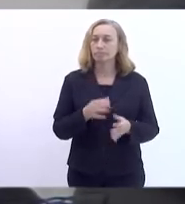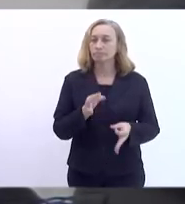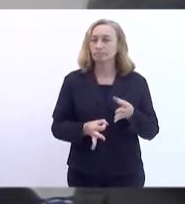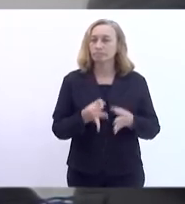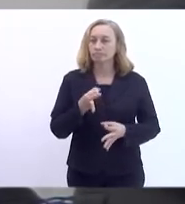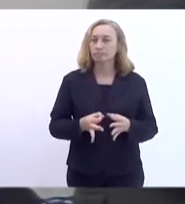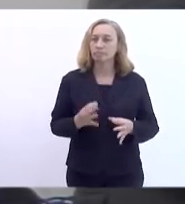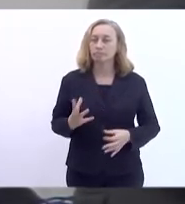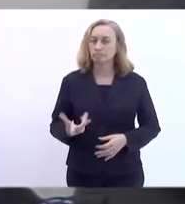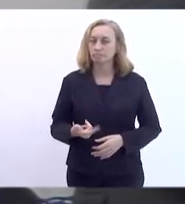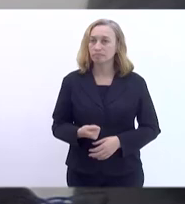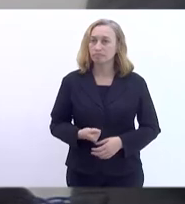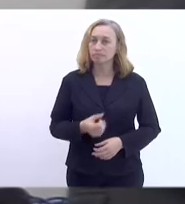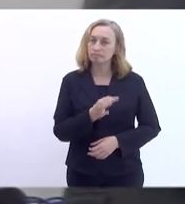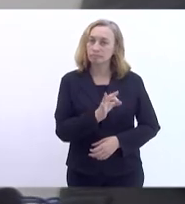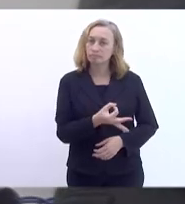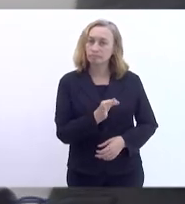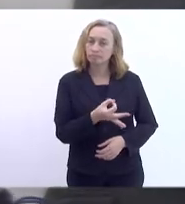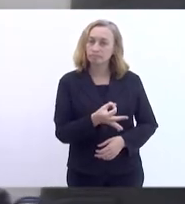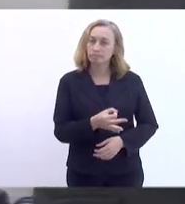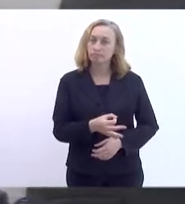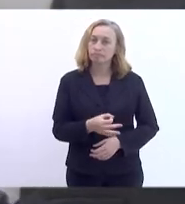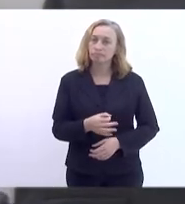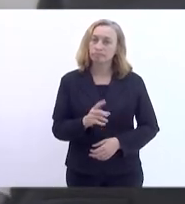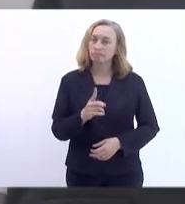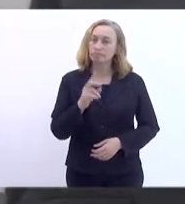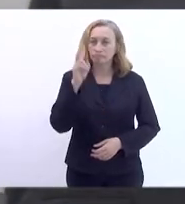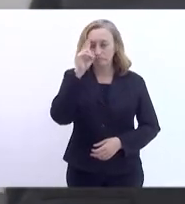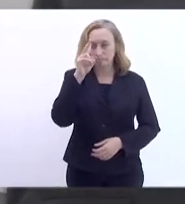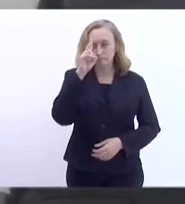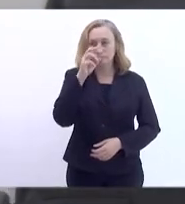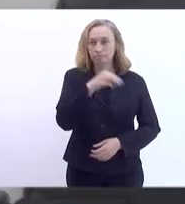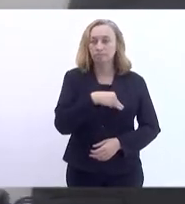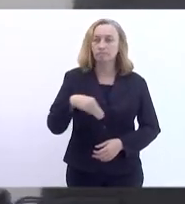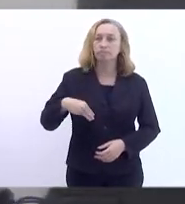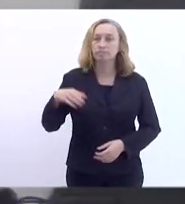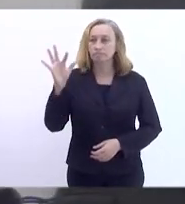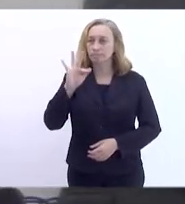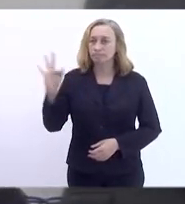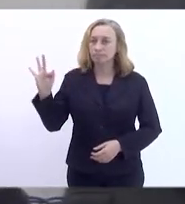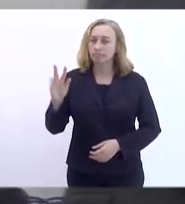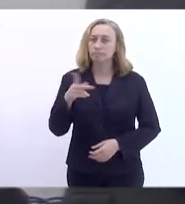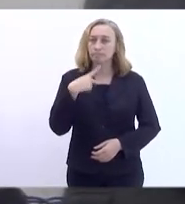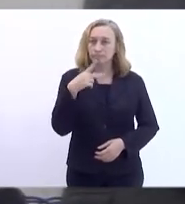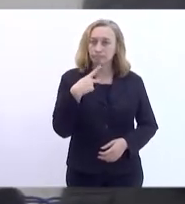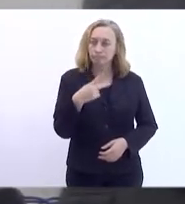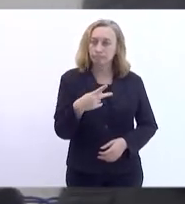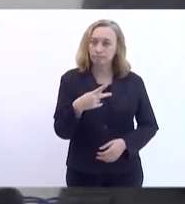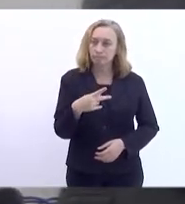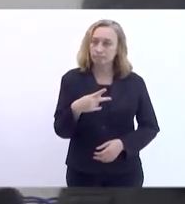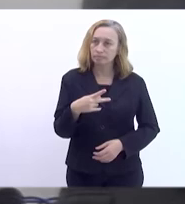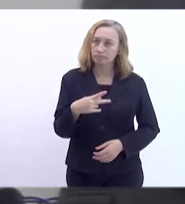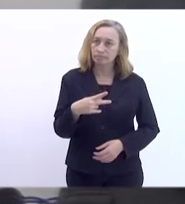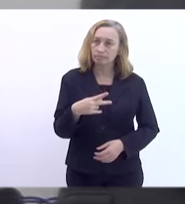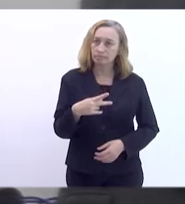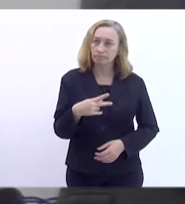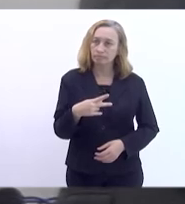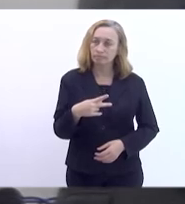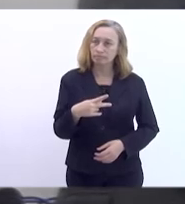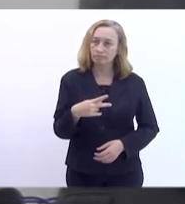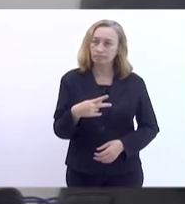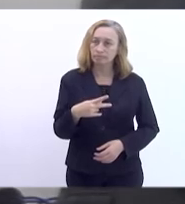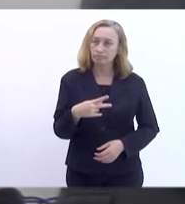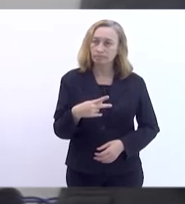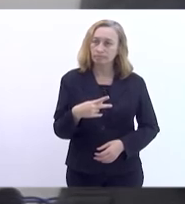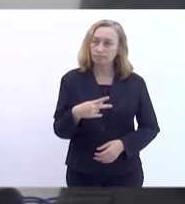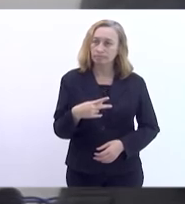jurídica adequada de fato eu nem me recordava que o Ministério Público Federal tinha se manifestado de maneira análoga